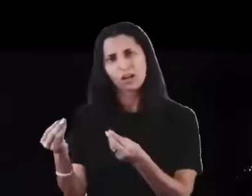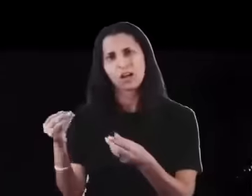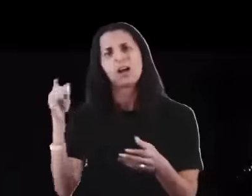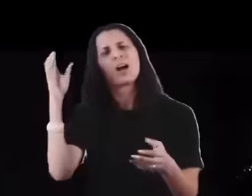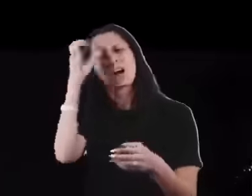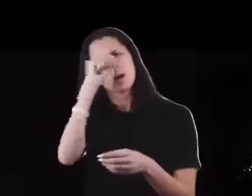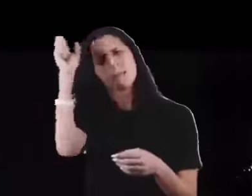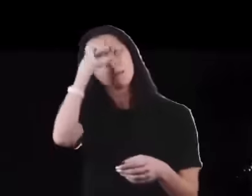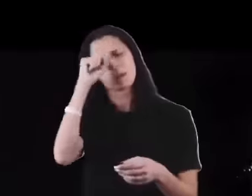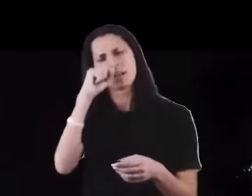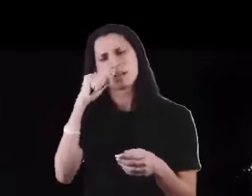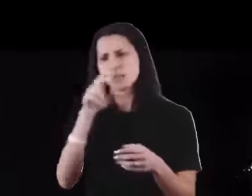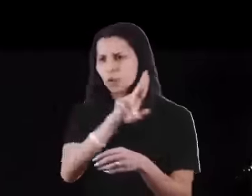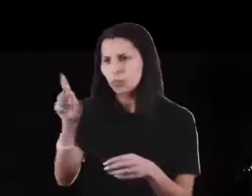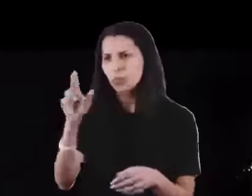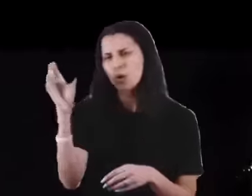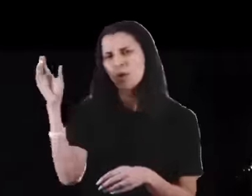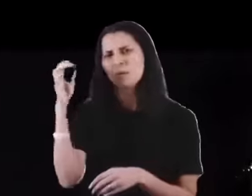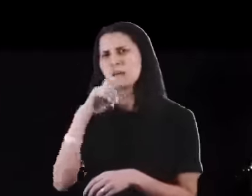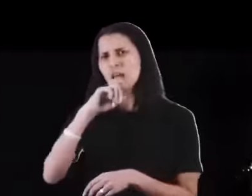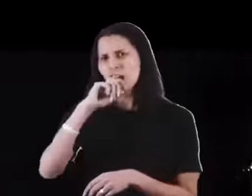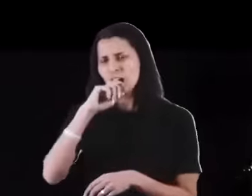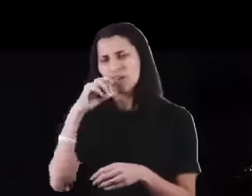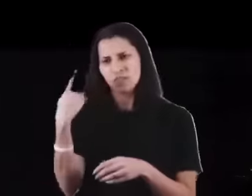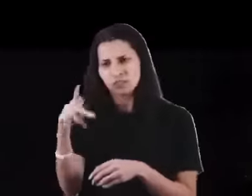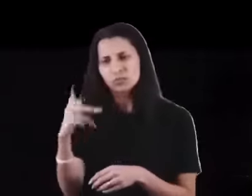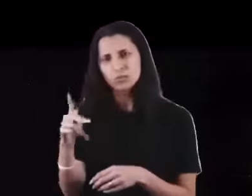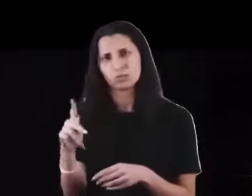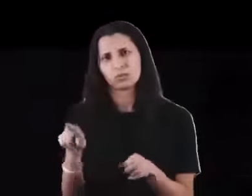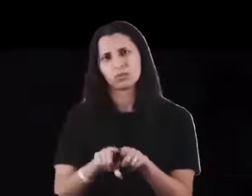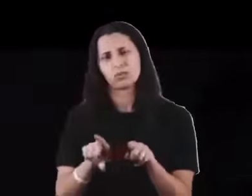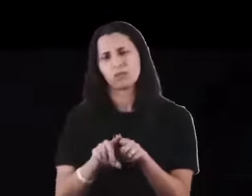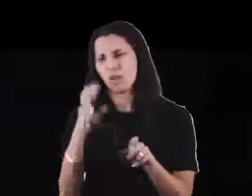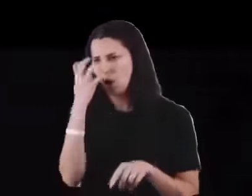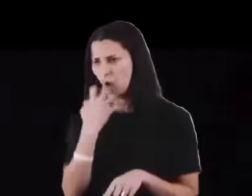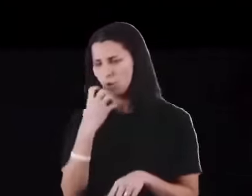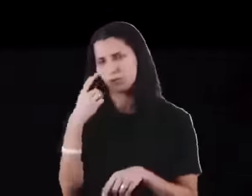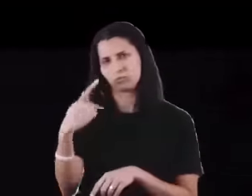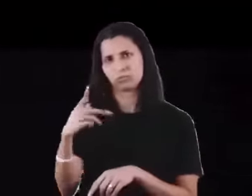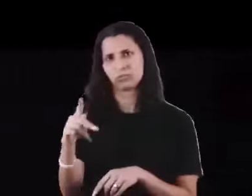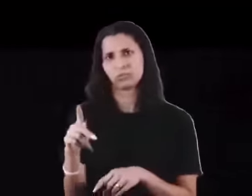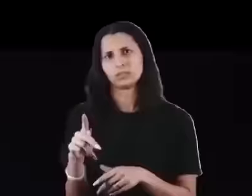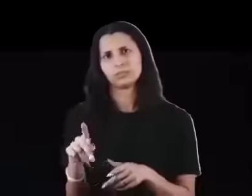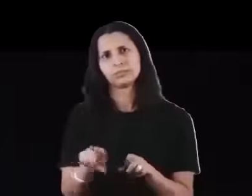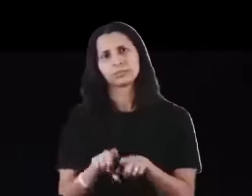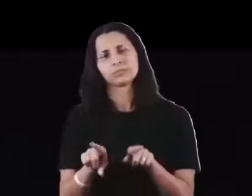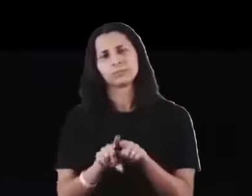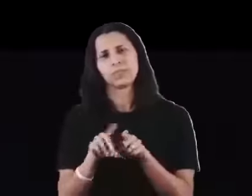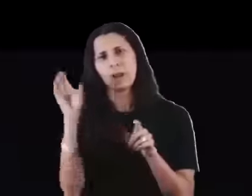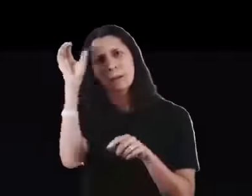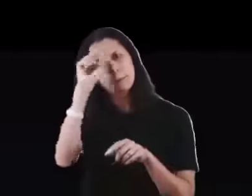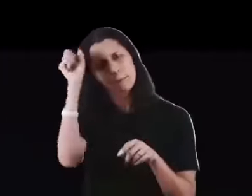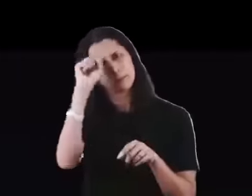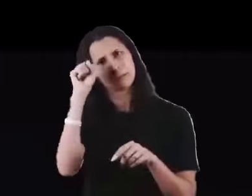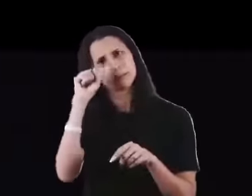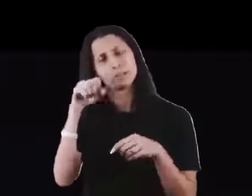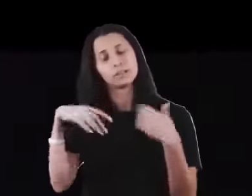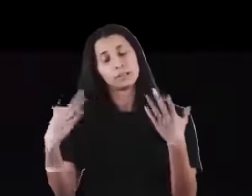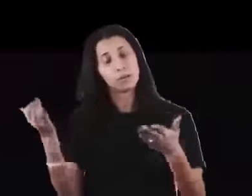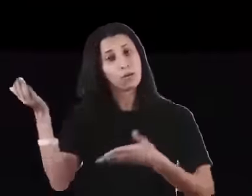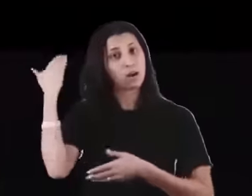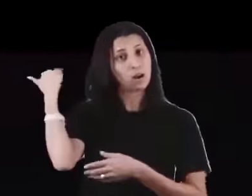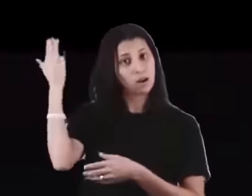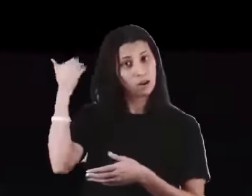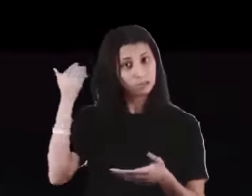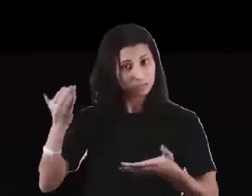aprender dar uma máquina intolerância o teu ódio foi isso que será fez o e o que uma ser uma serva agora